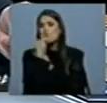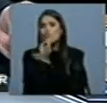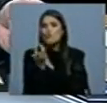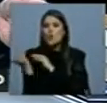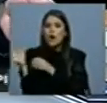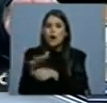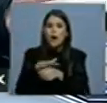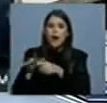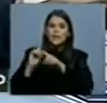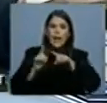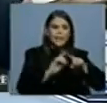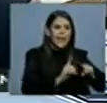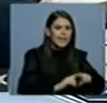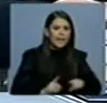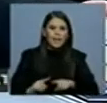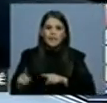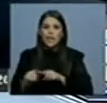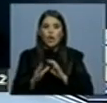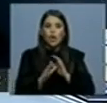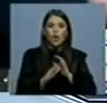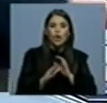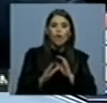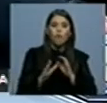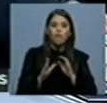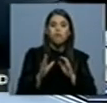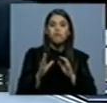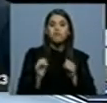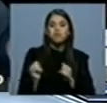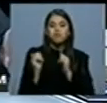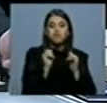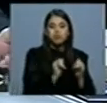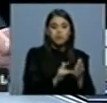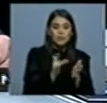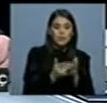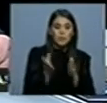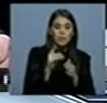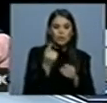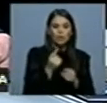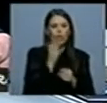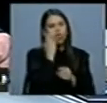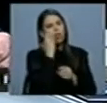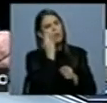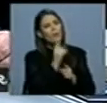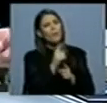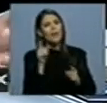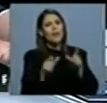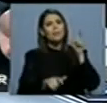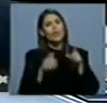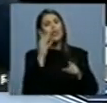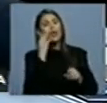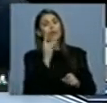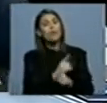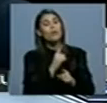vários tipos de departamentos. Roubar o fogo da Vogais. Depois, por que dormirmos? É uma pergunta interessante. O que nos